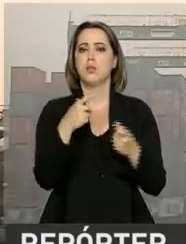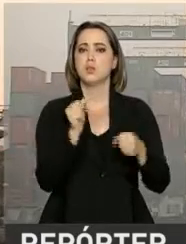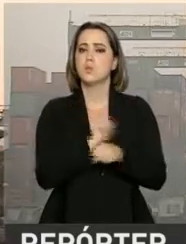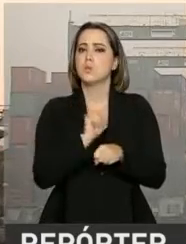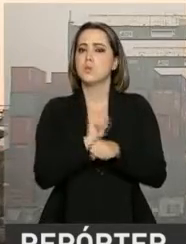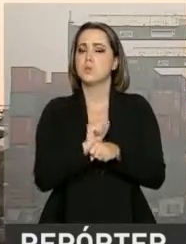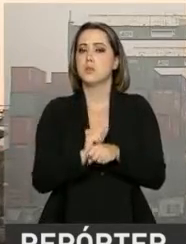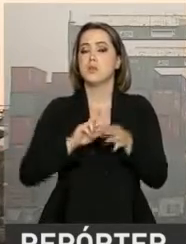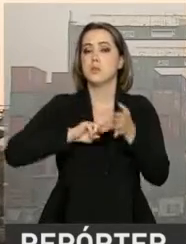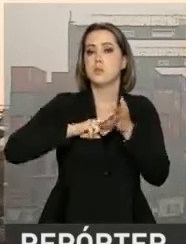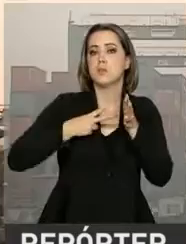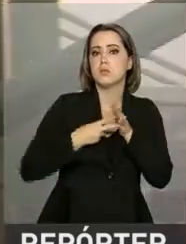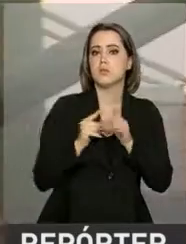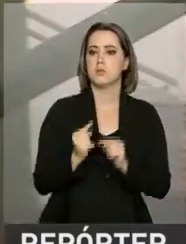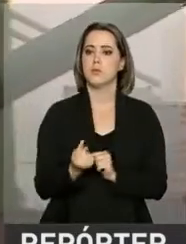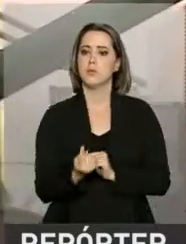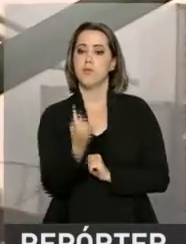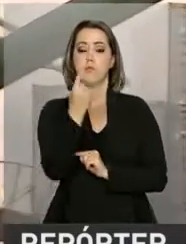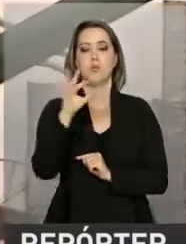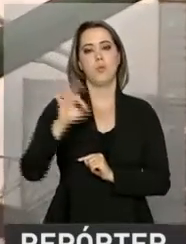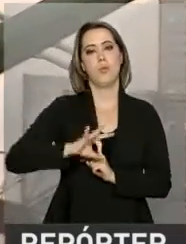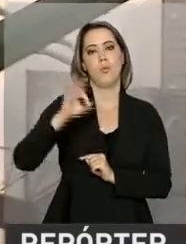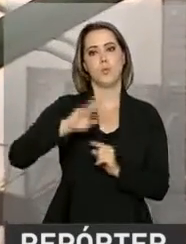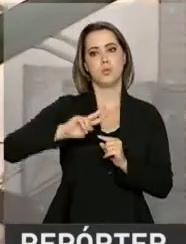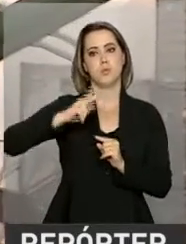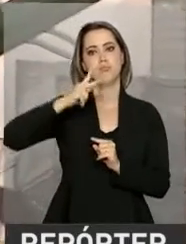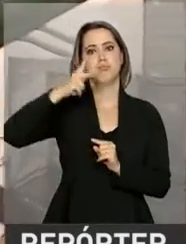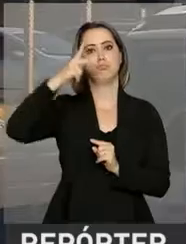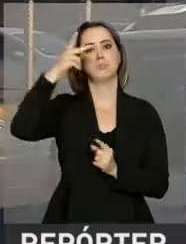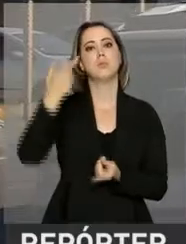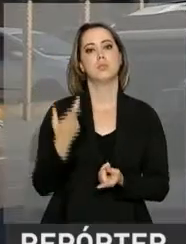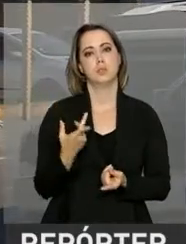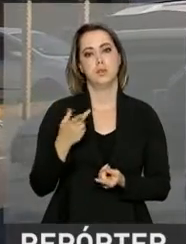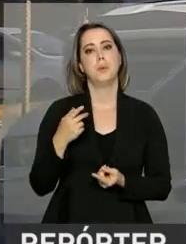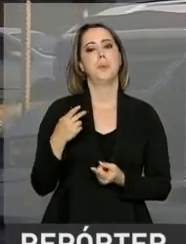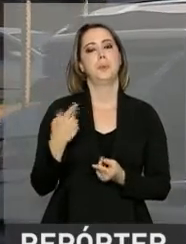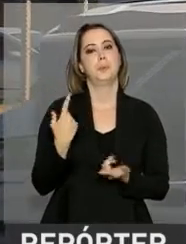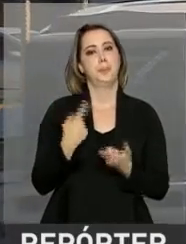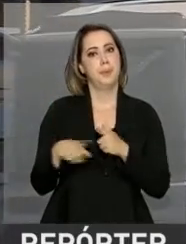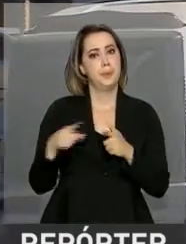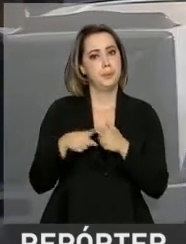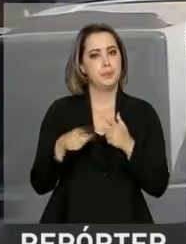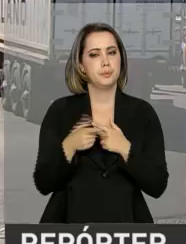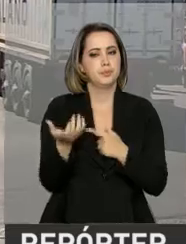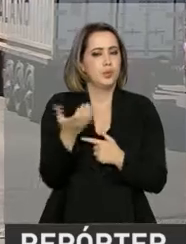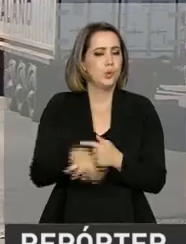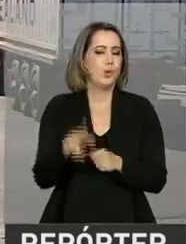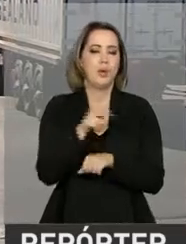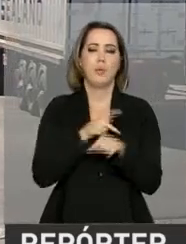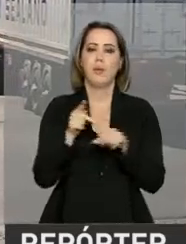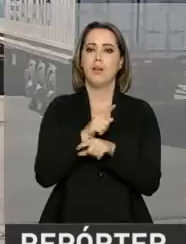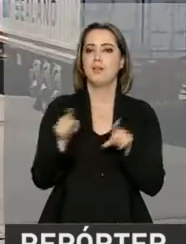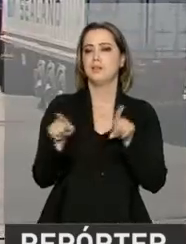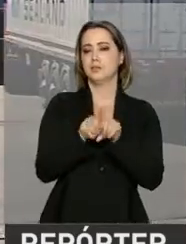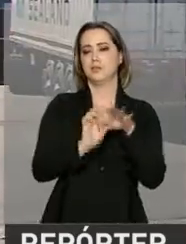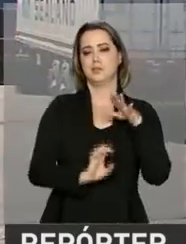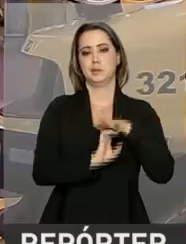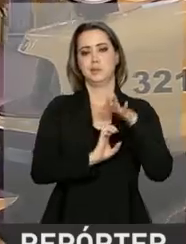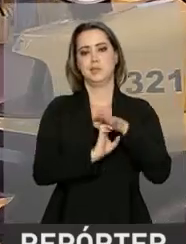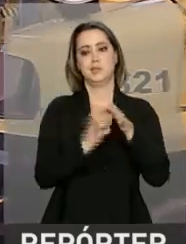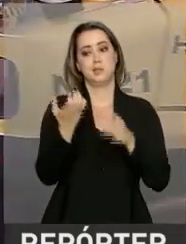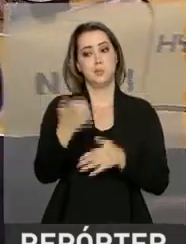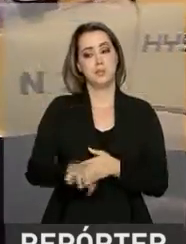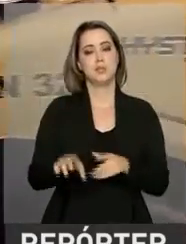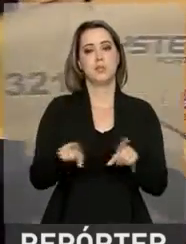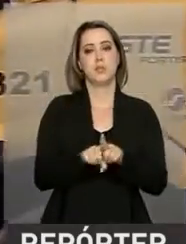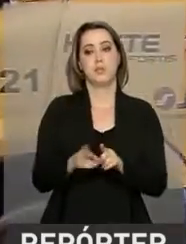pode representar um aumento de 1% no custo da mercadoria. Prejuízo que não interessa ao país, muito menos aos empresários, que